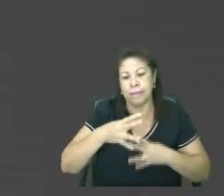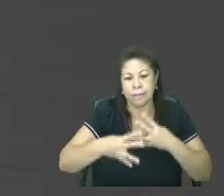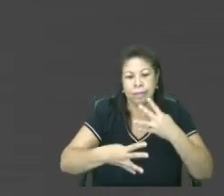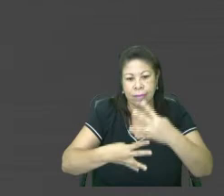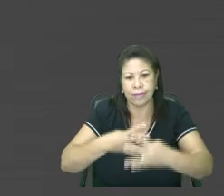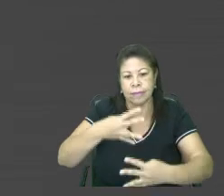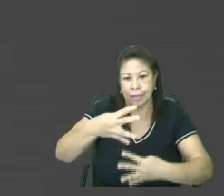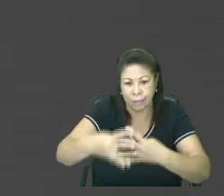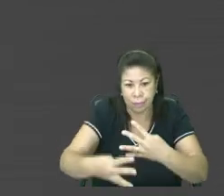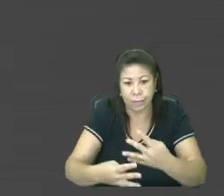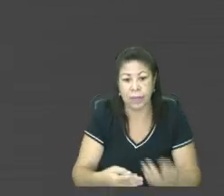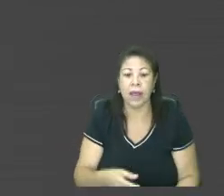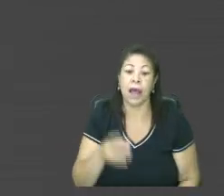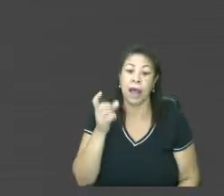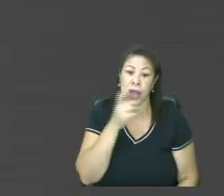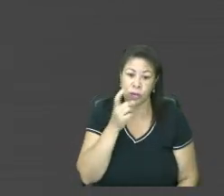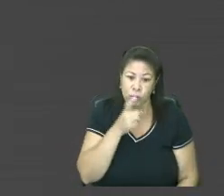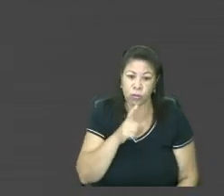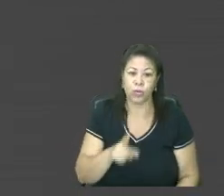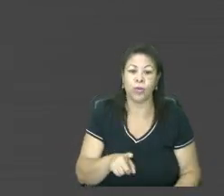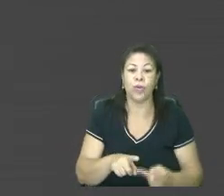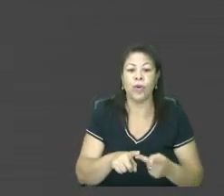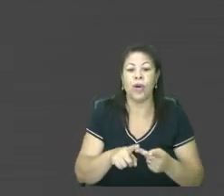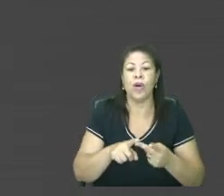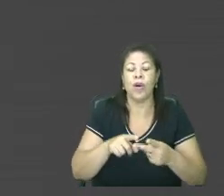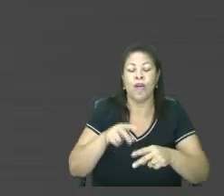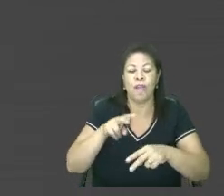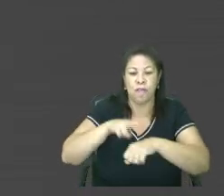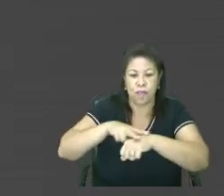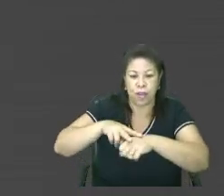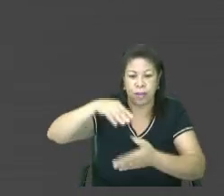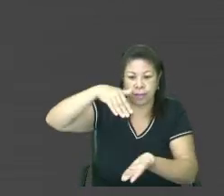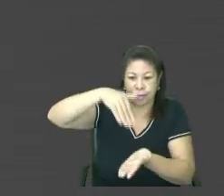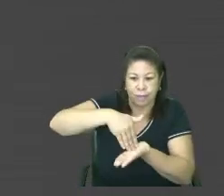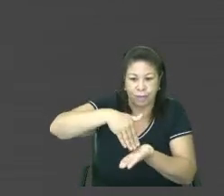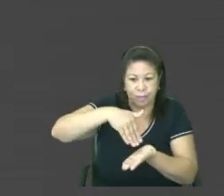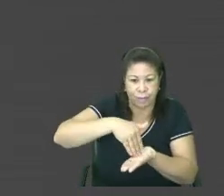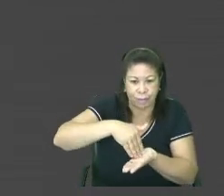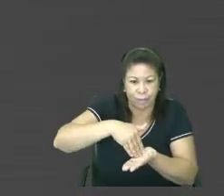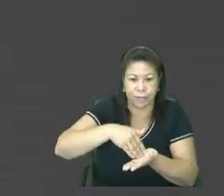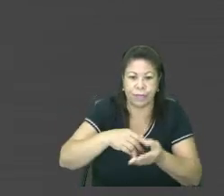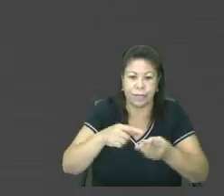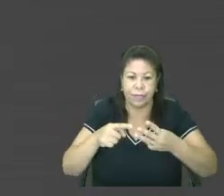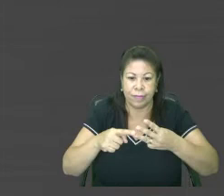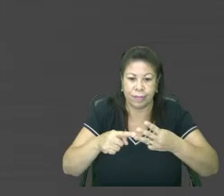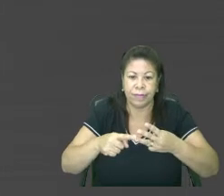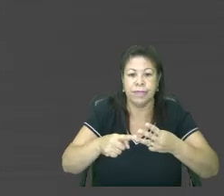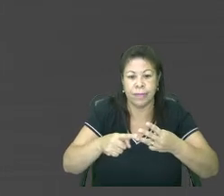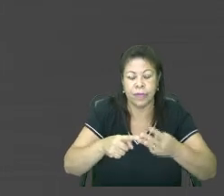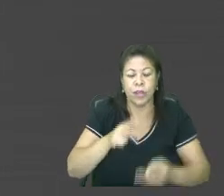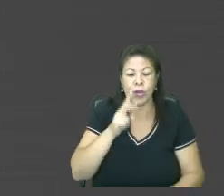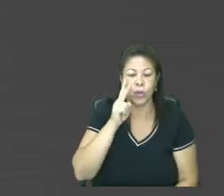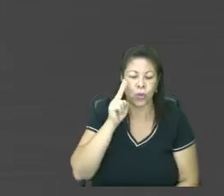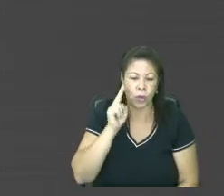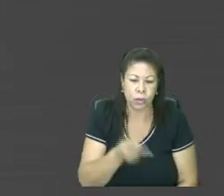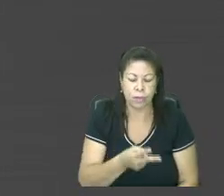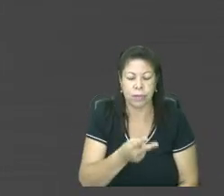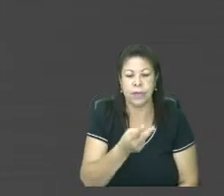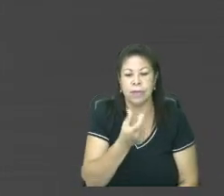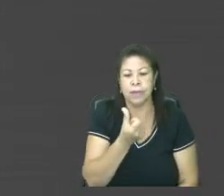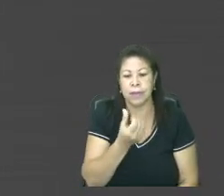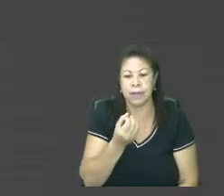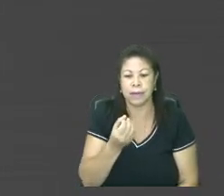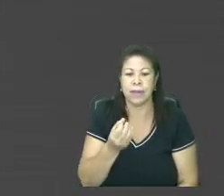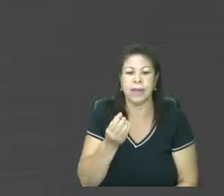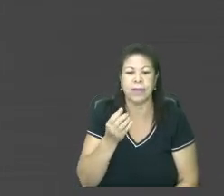o primeiro e o verdinho é o terceiro. Então, um pouco mais de 2.600 atendimentos de